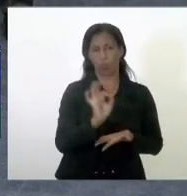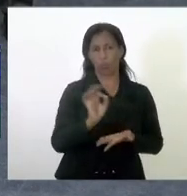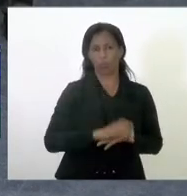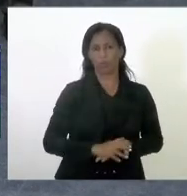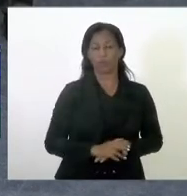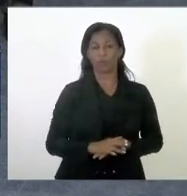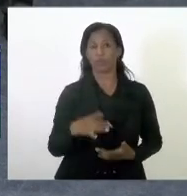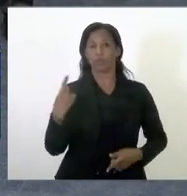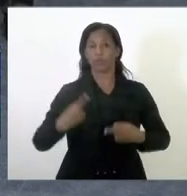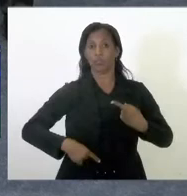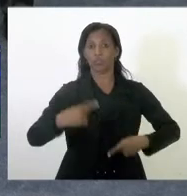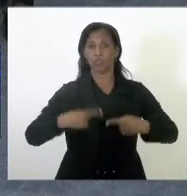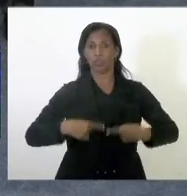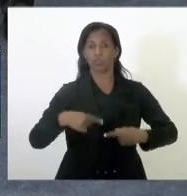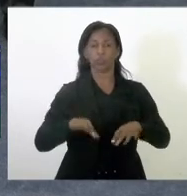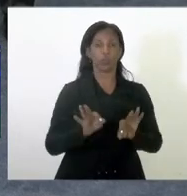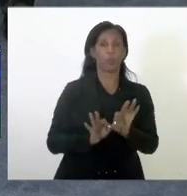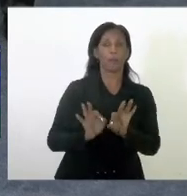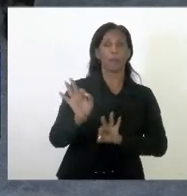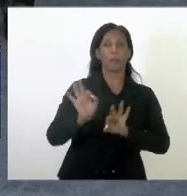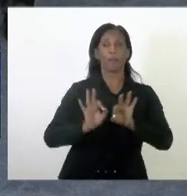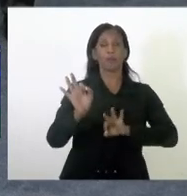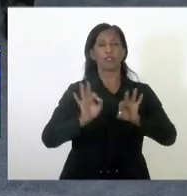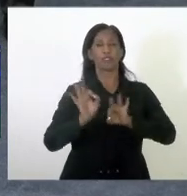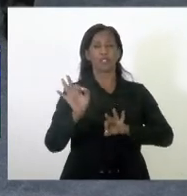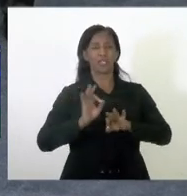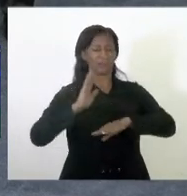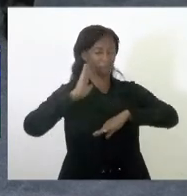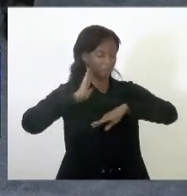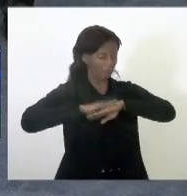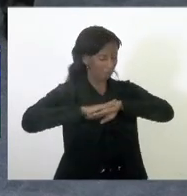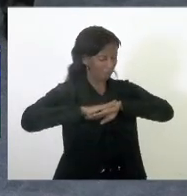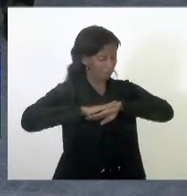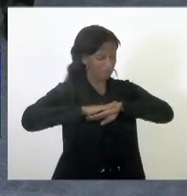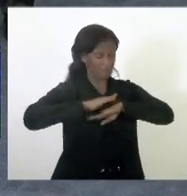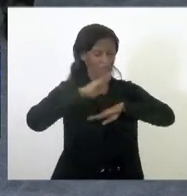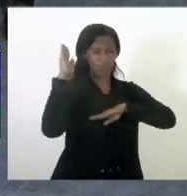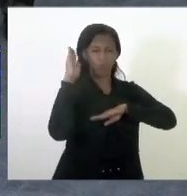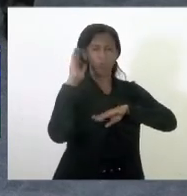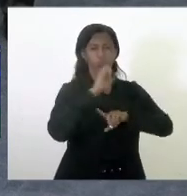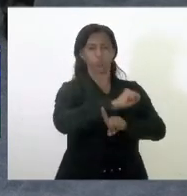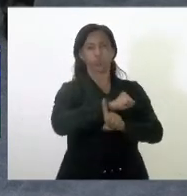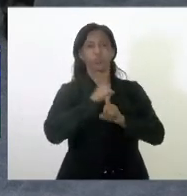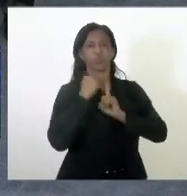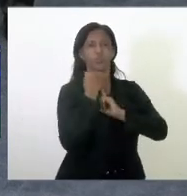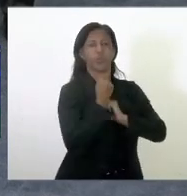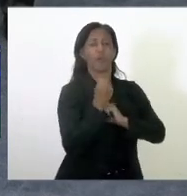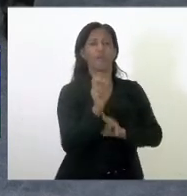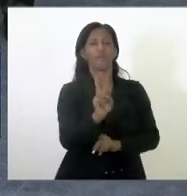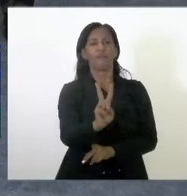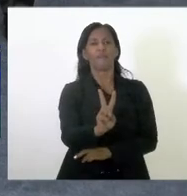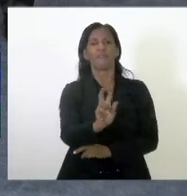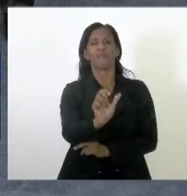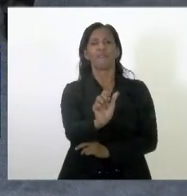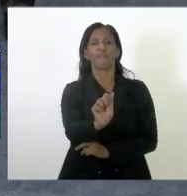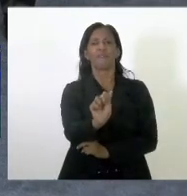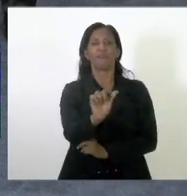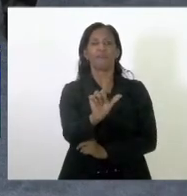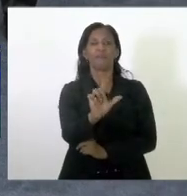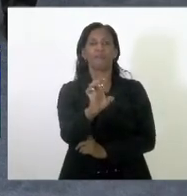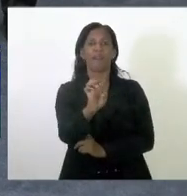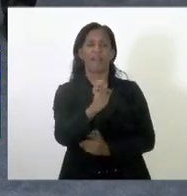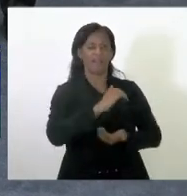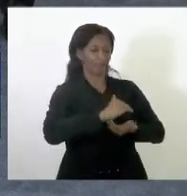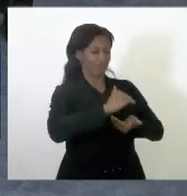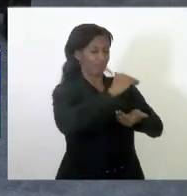de discutir um projeto da maior envergadura social, que é o Vale, o senhor viu, o Vale